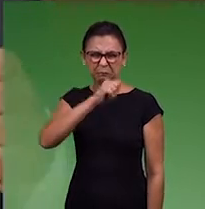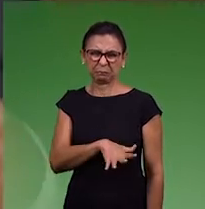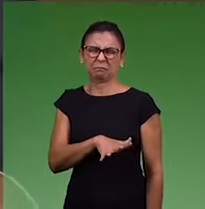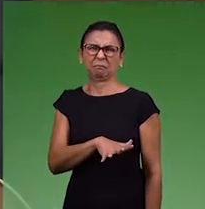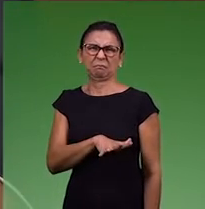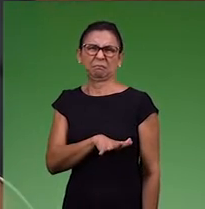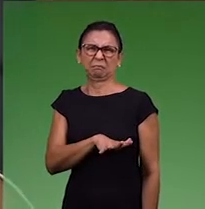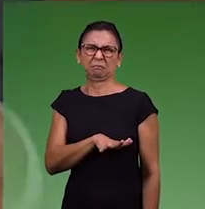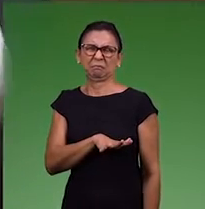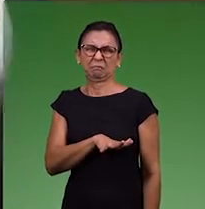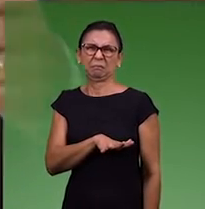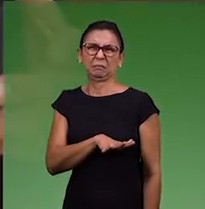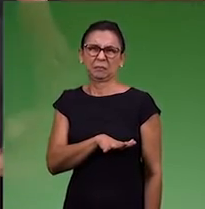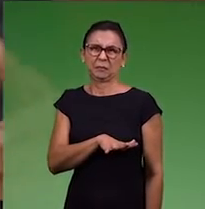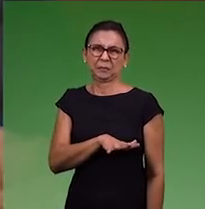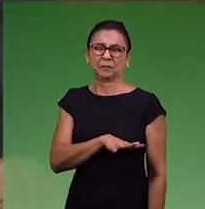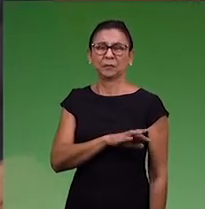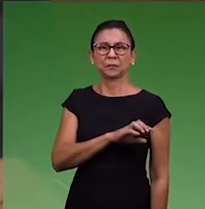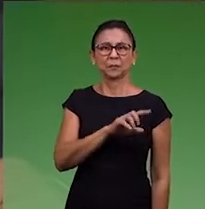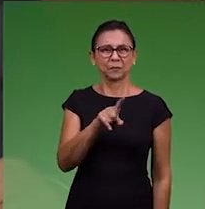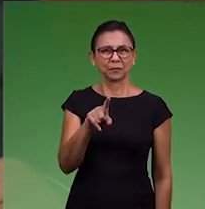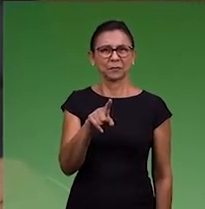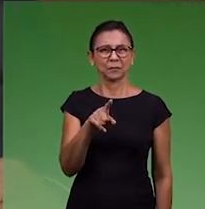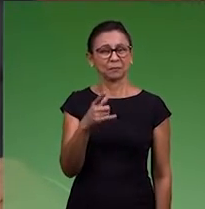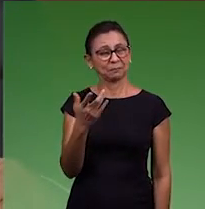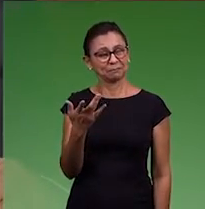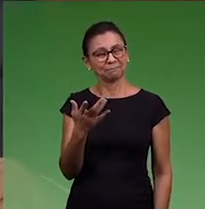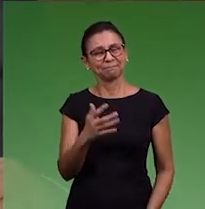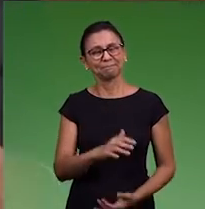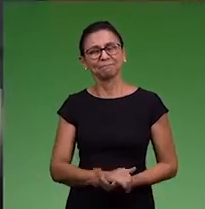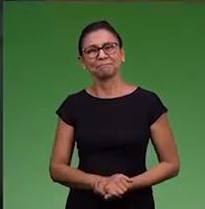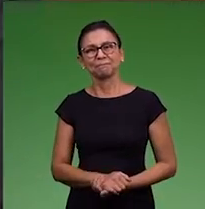imagina Josias e os nossos irmãos que estão nos ouvindo.